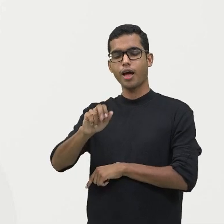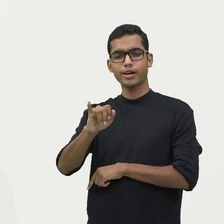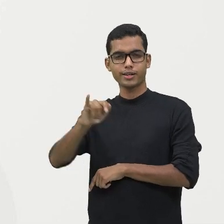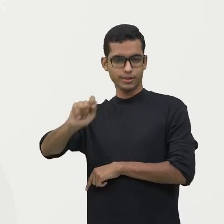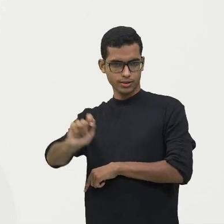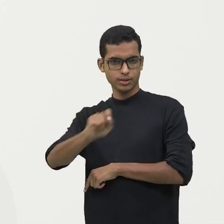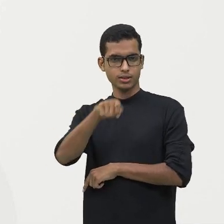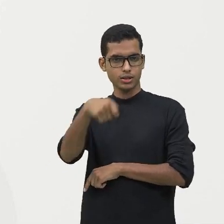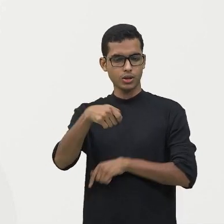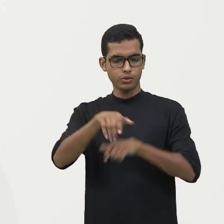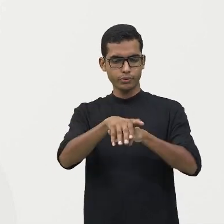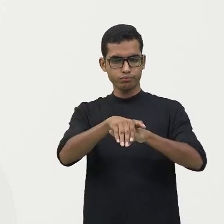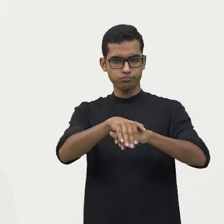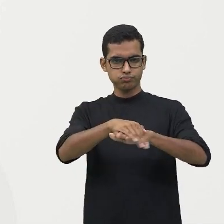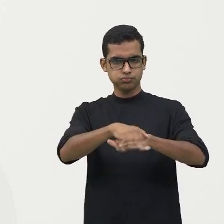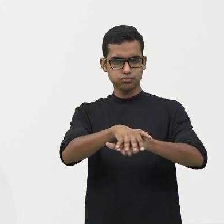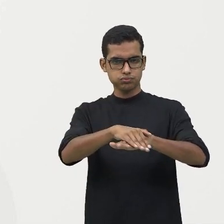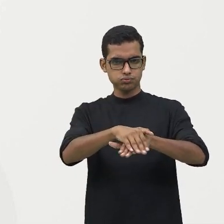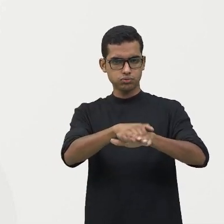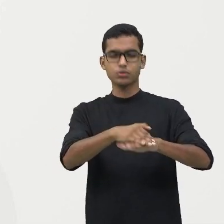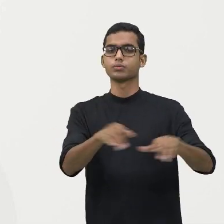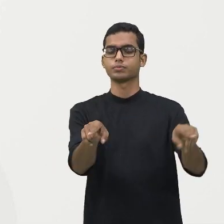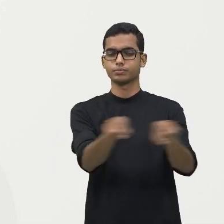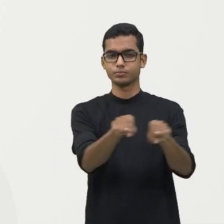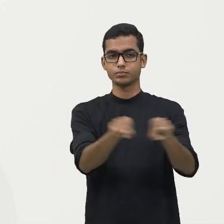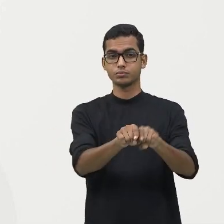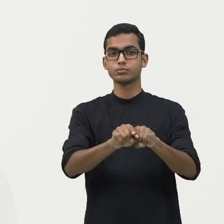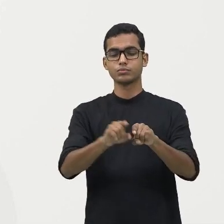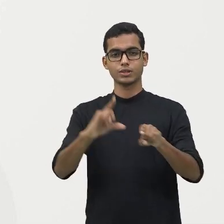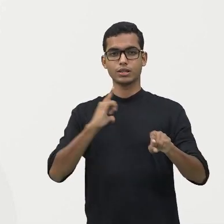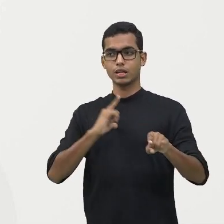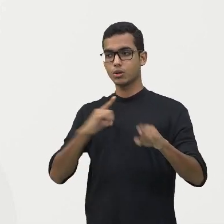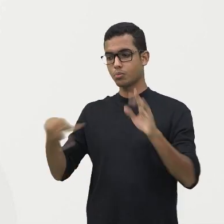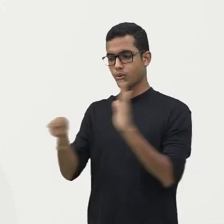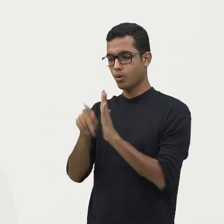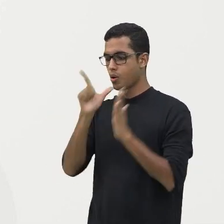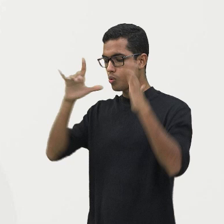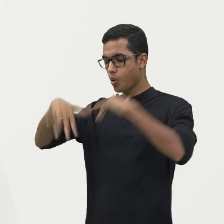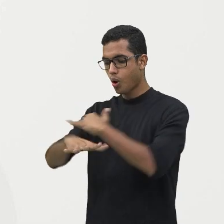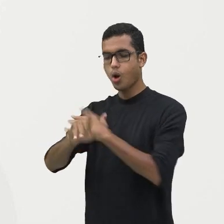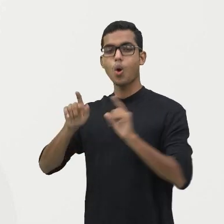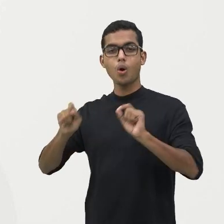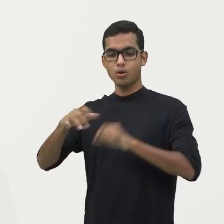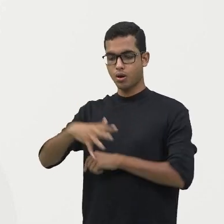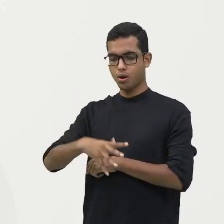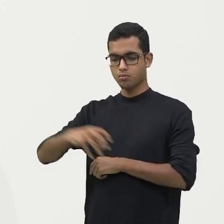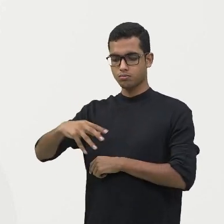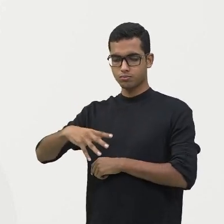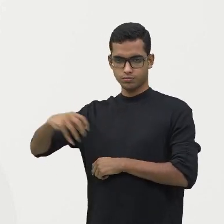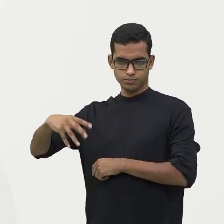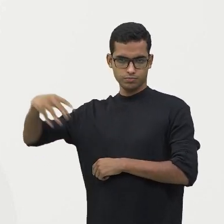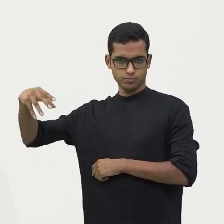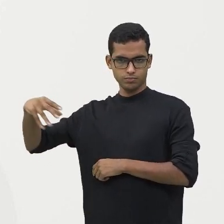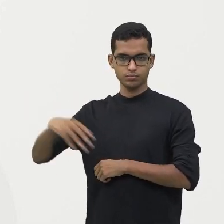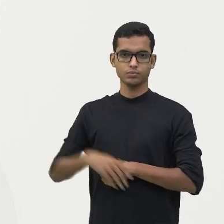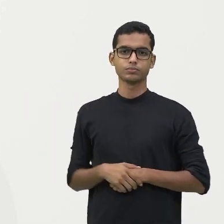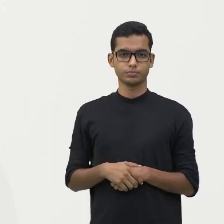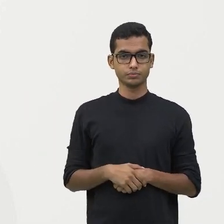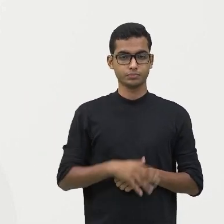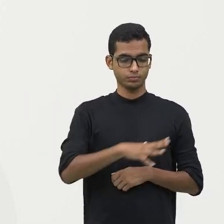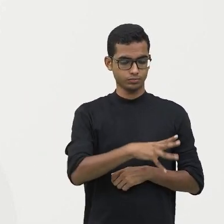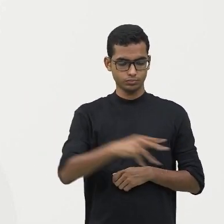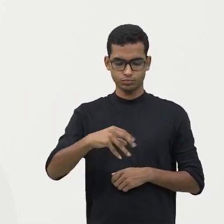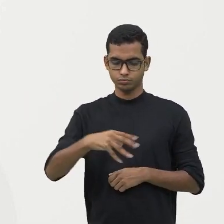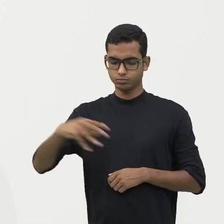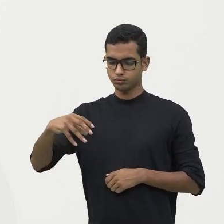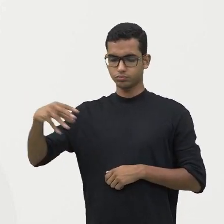a água viva, ela também vai ter células digestivas, além de uma cavidade, ela vai ter uma abertura, e aí ela